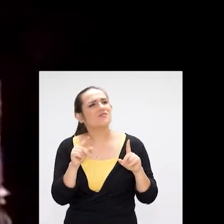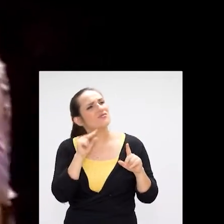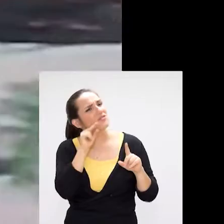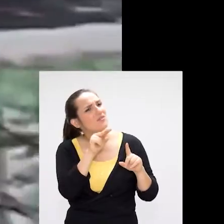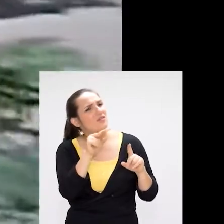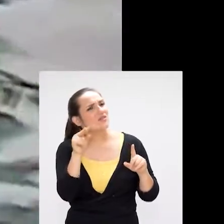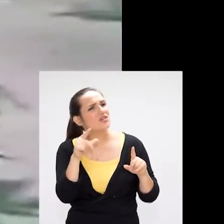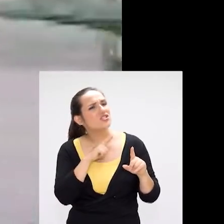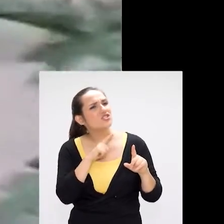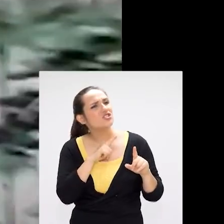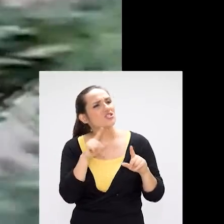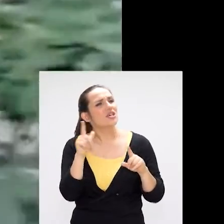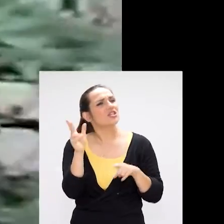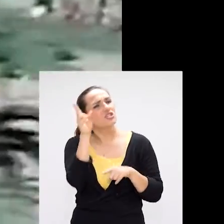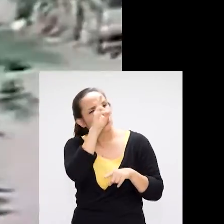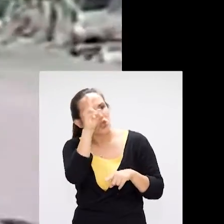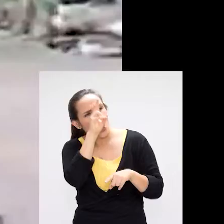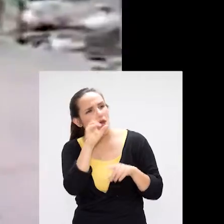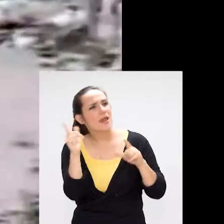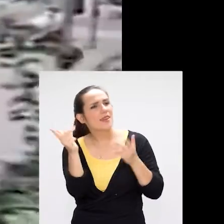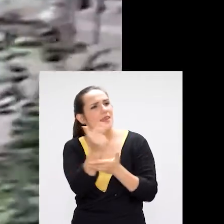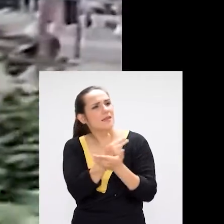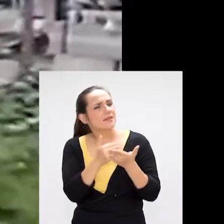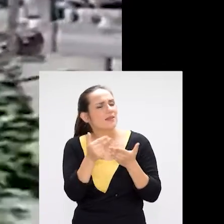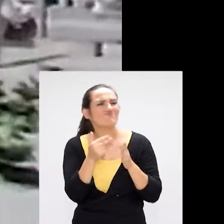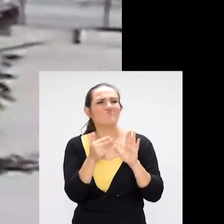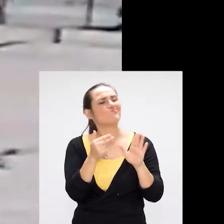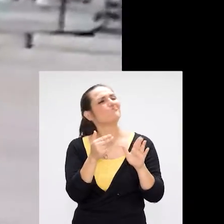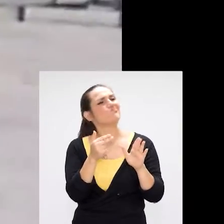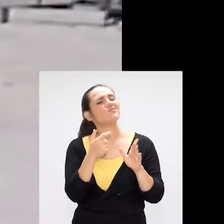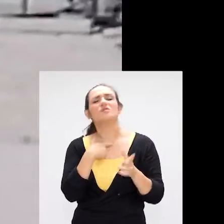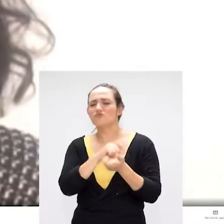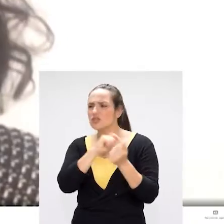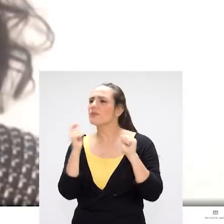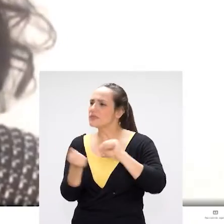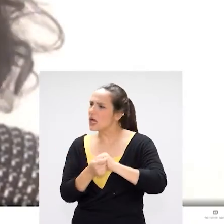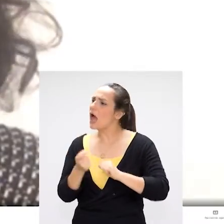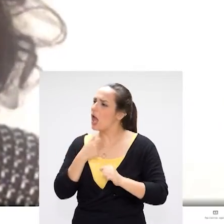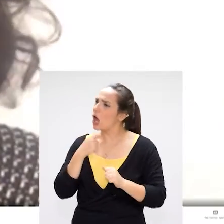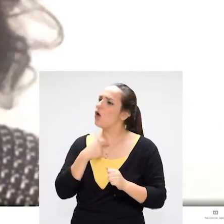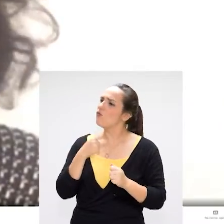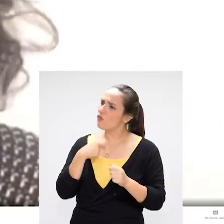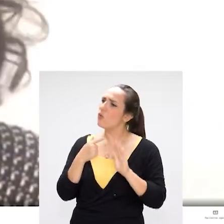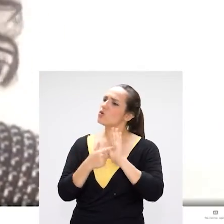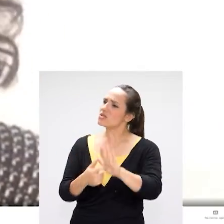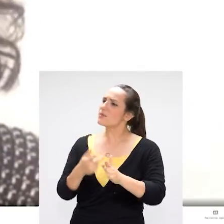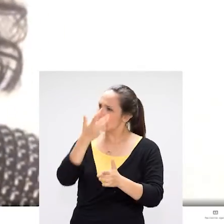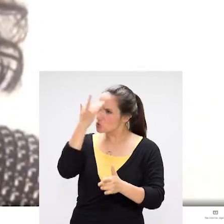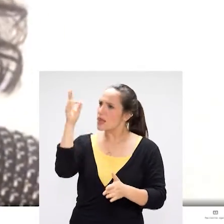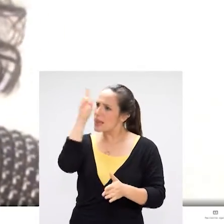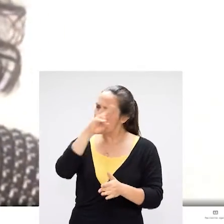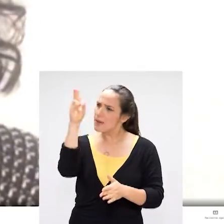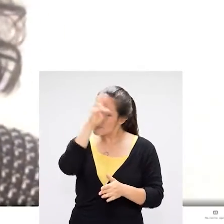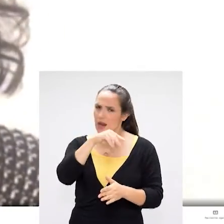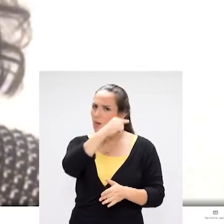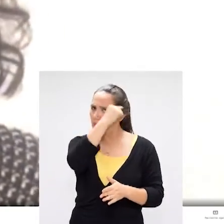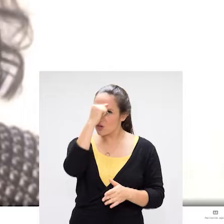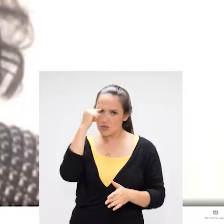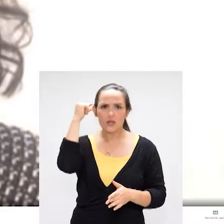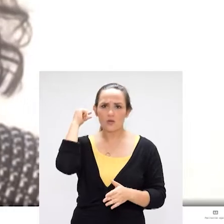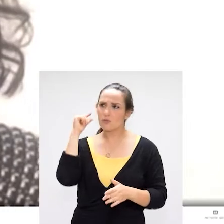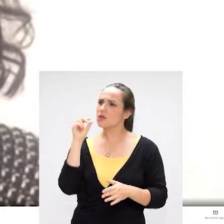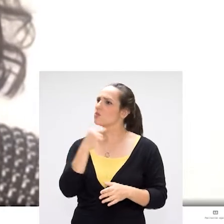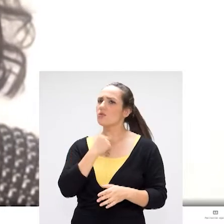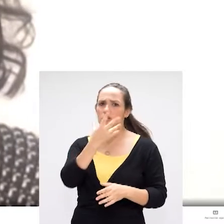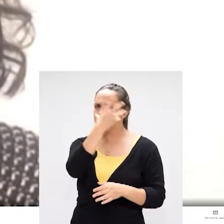nós propusemos para a editora Senac esse trabalho, que acabou se transformando numa obra de fôlego, e a